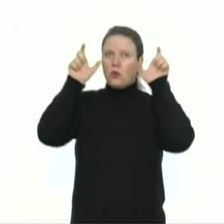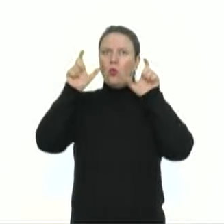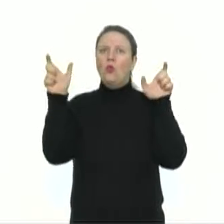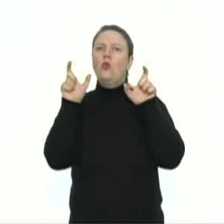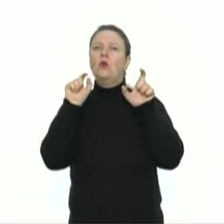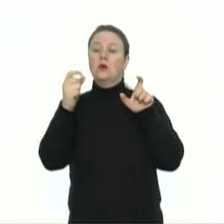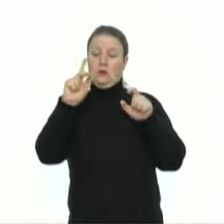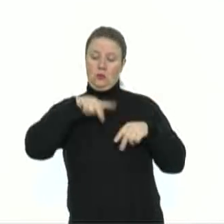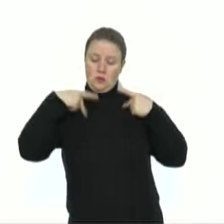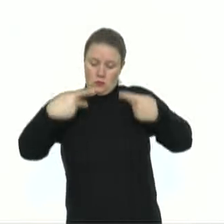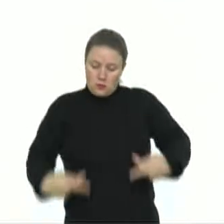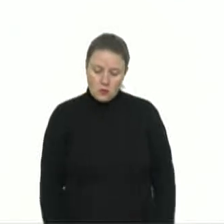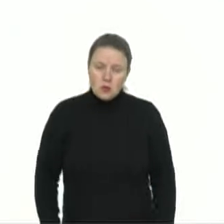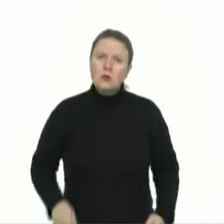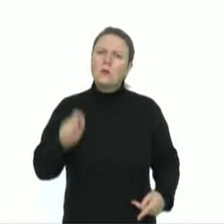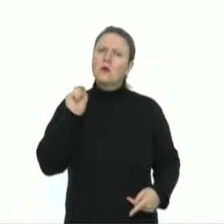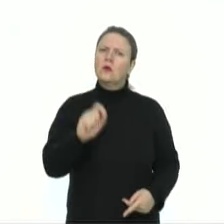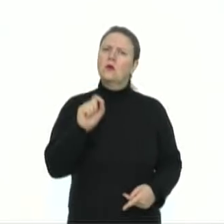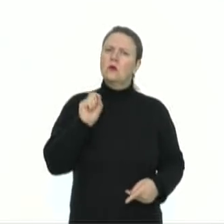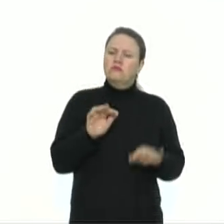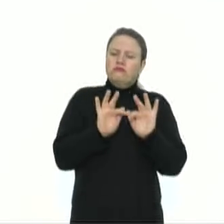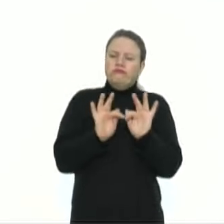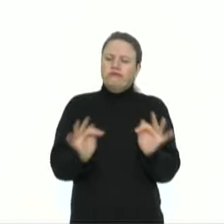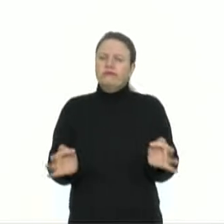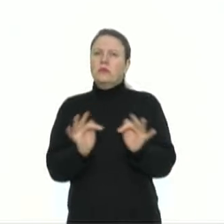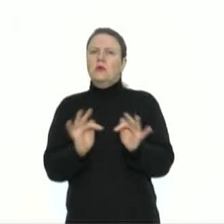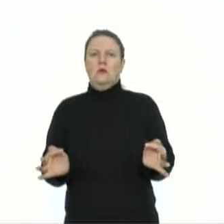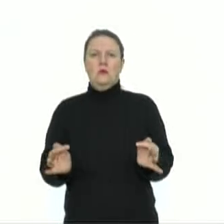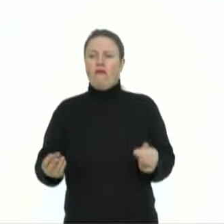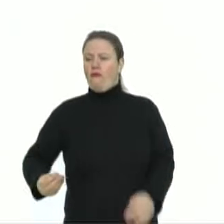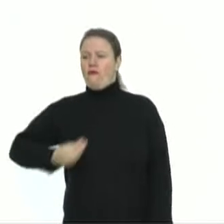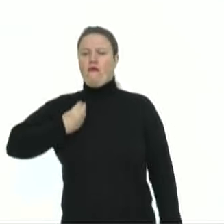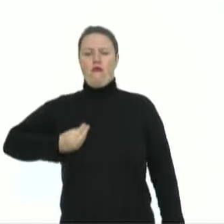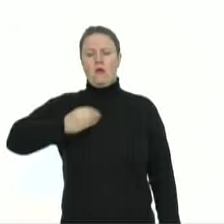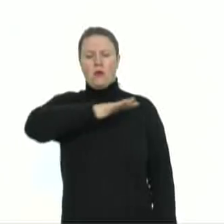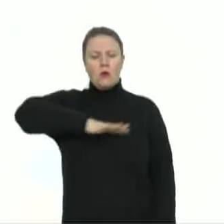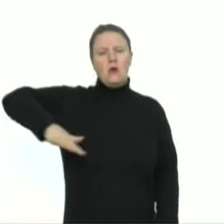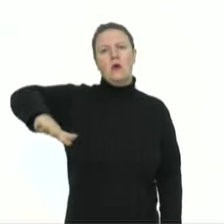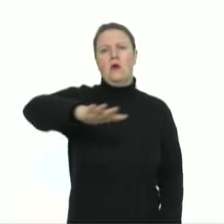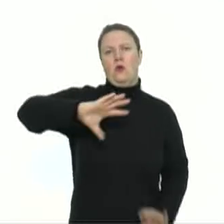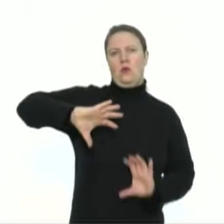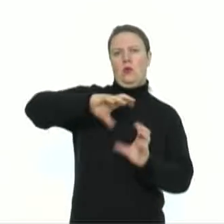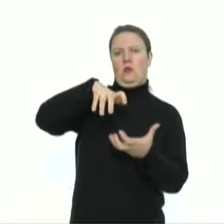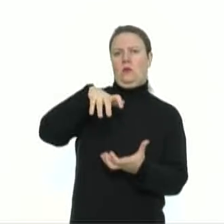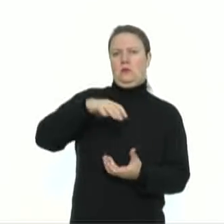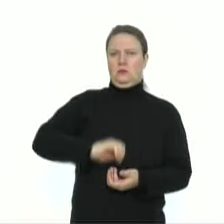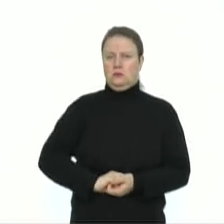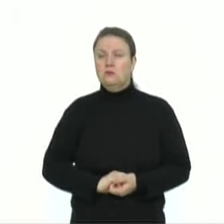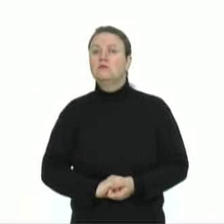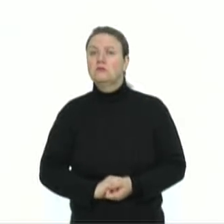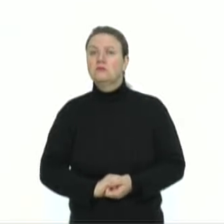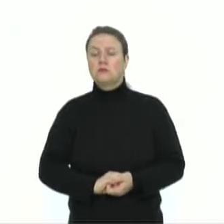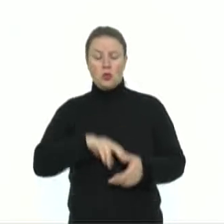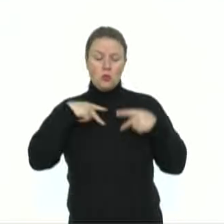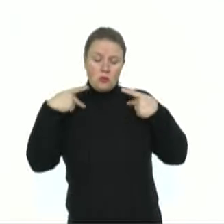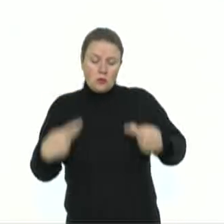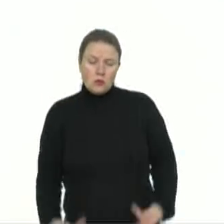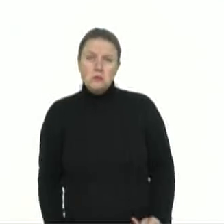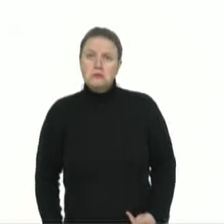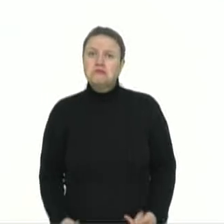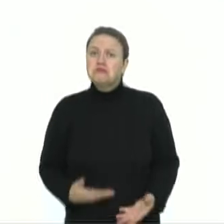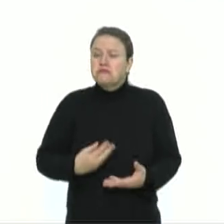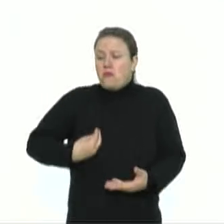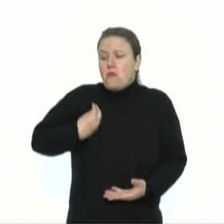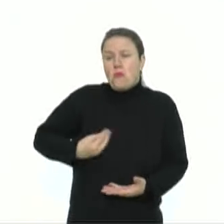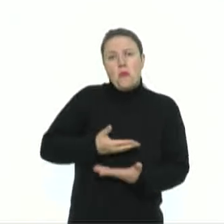humano é um ser que simplesmente está lançado no mundo. Assim, o ser humano é simplesmente um ser aí,